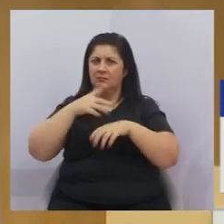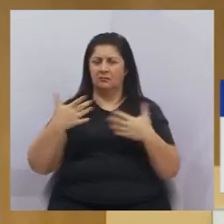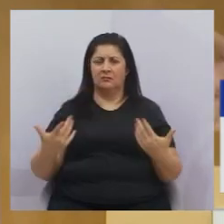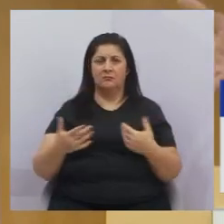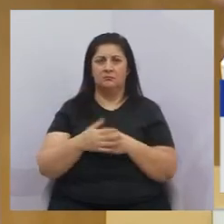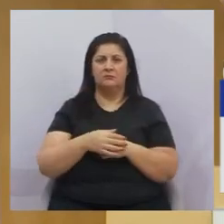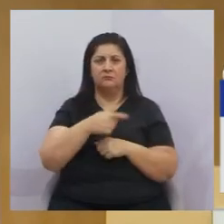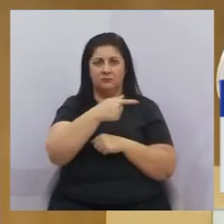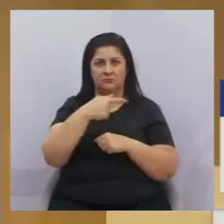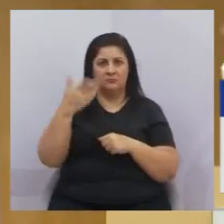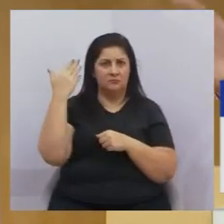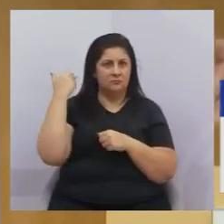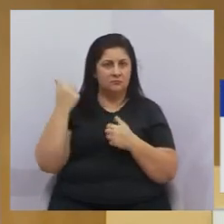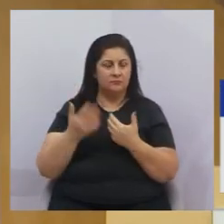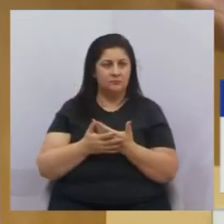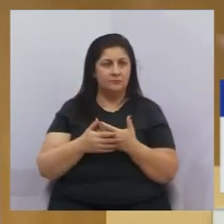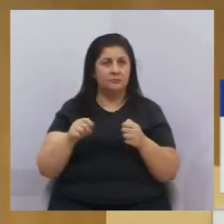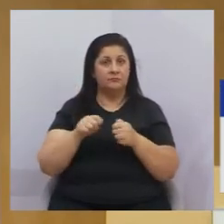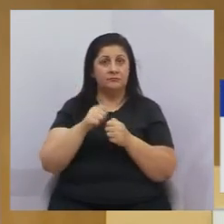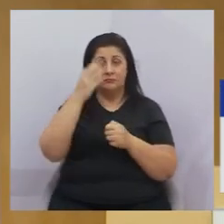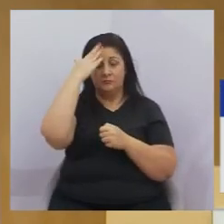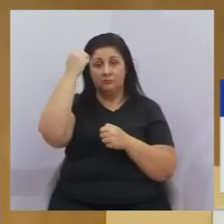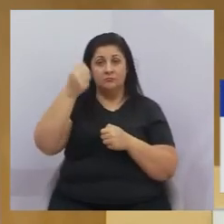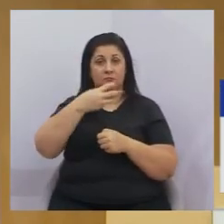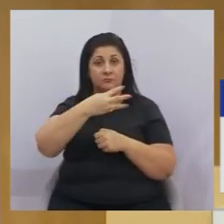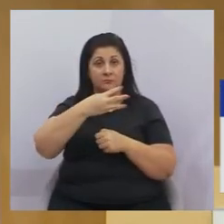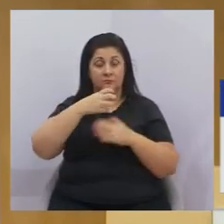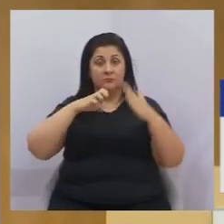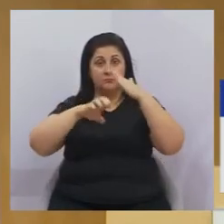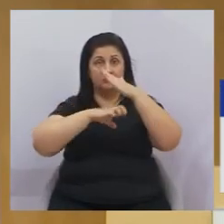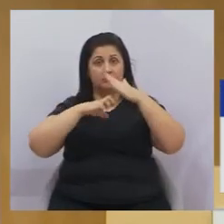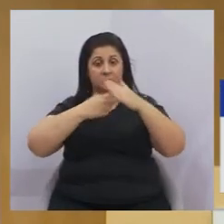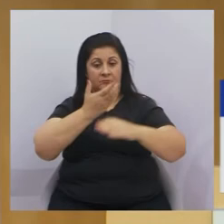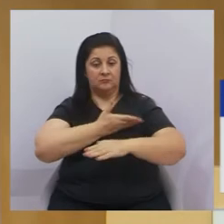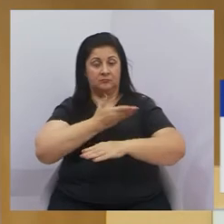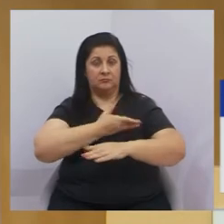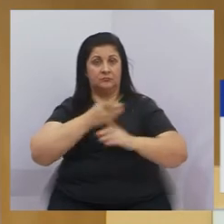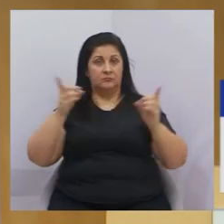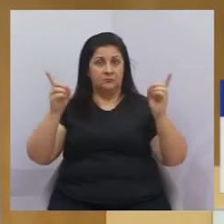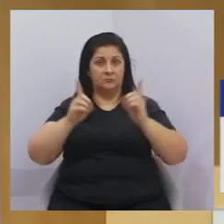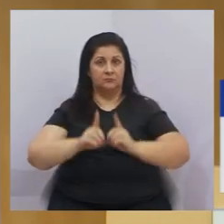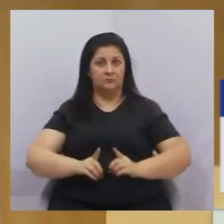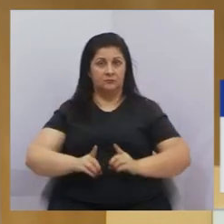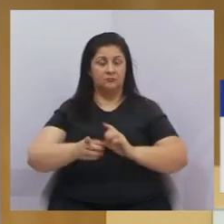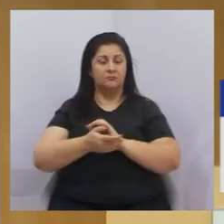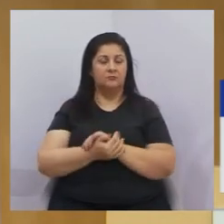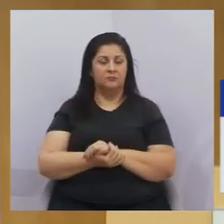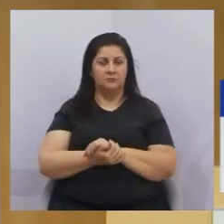Semana passada, a gente homenageou aqui três empresas, amigo do PCD.